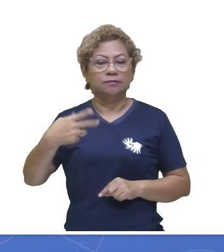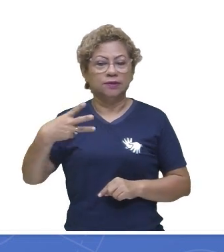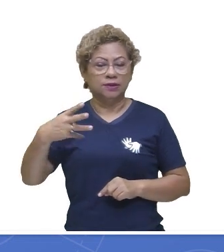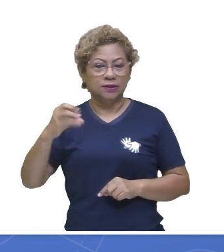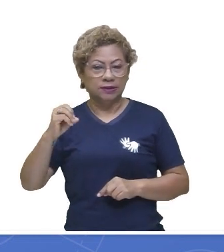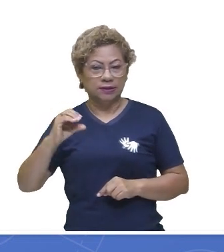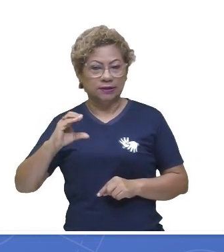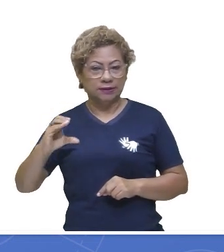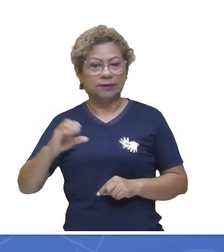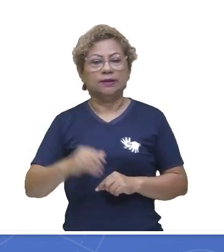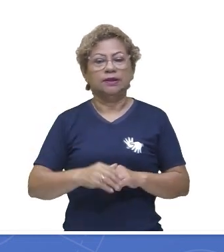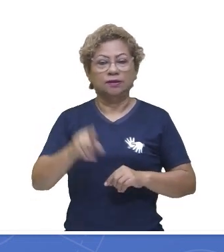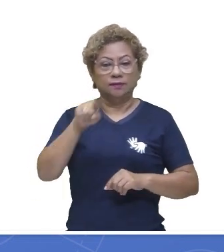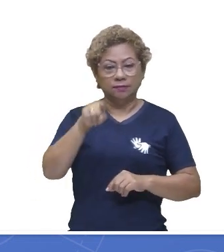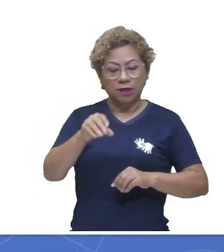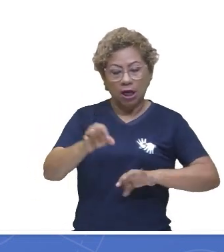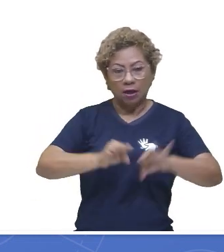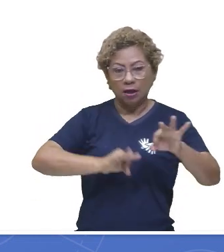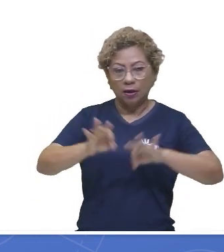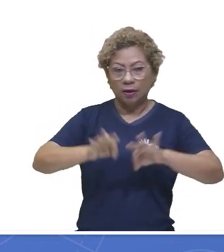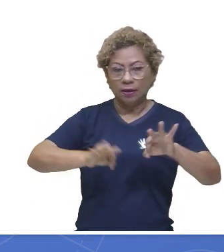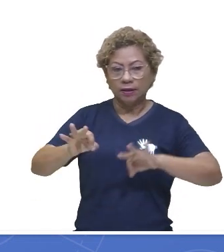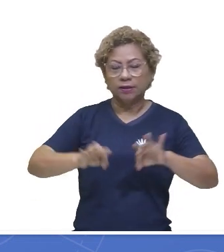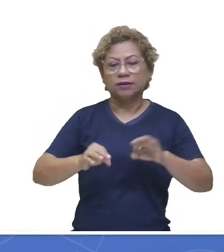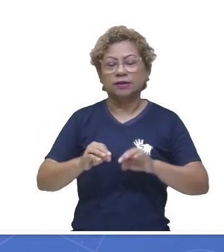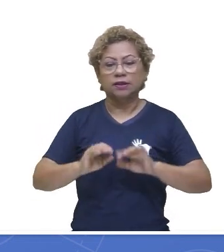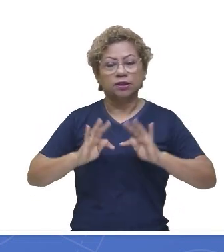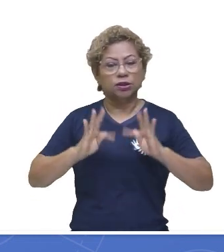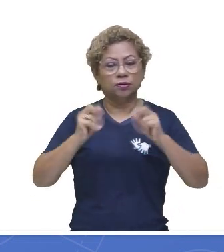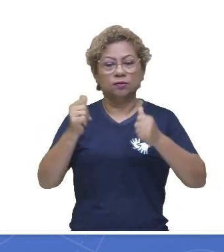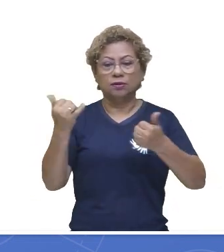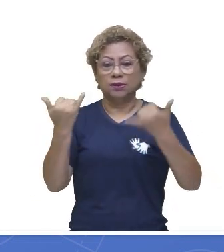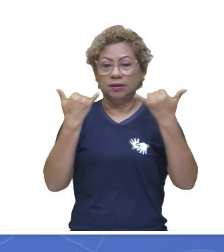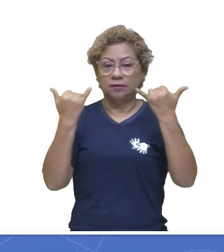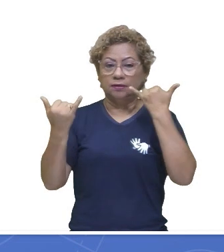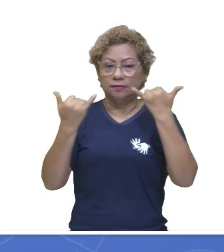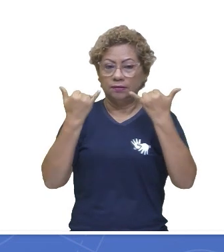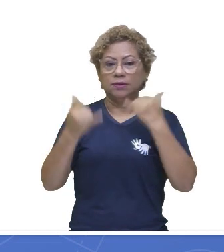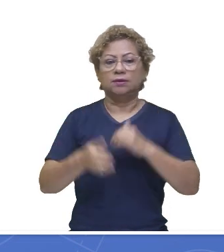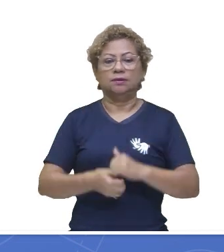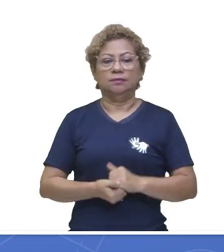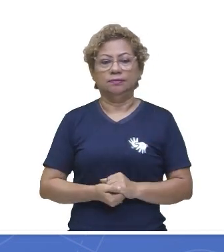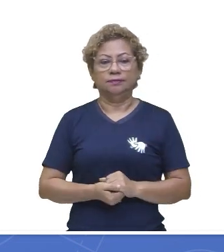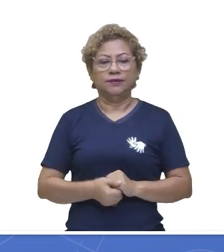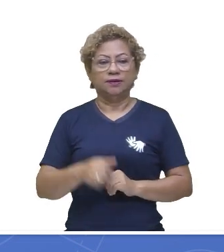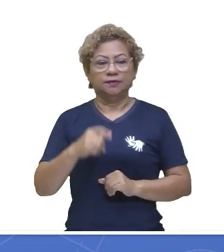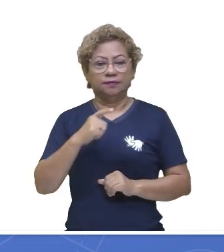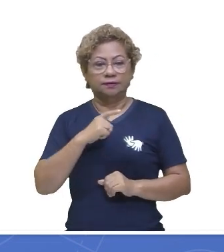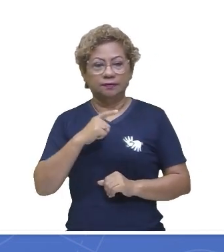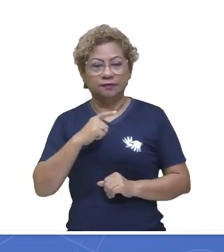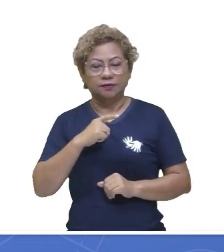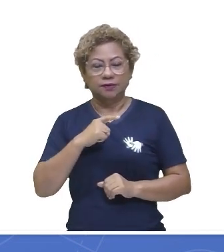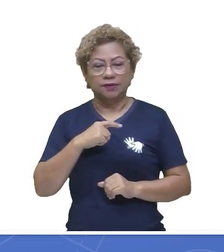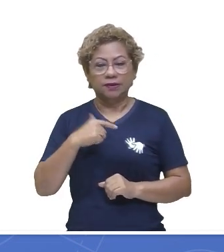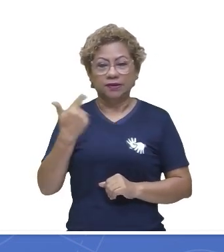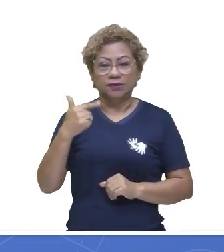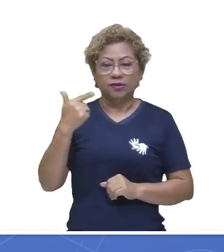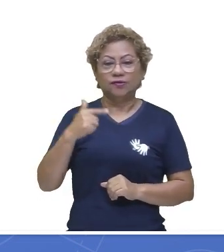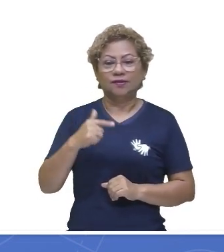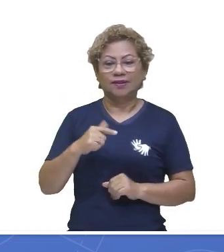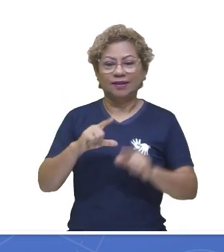né, que são o ΔQ, que tem uma interrogação que a gente vai calcular. Massa 500 gramas, calor específico